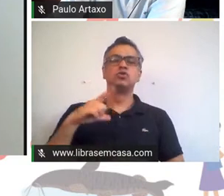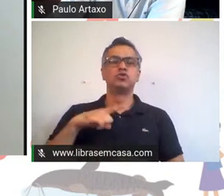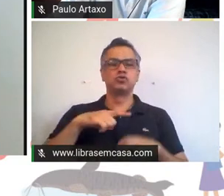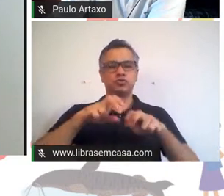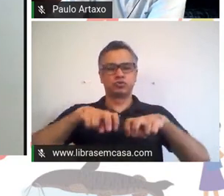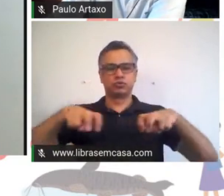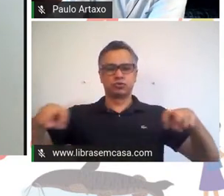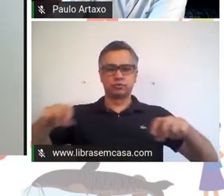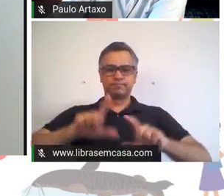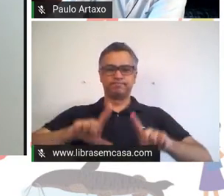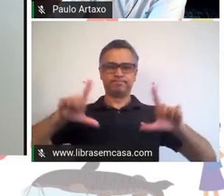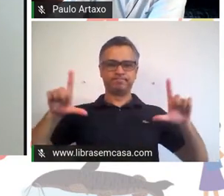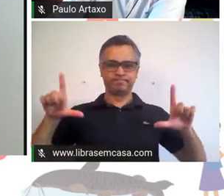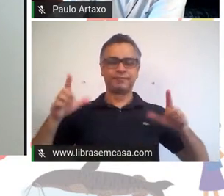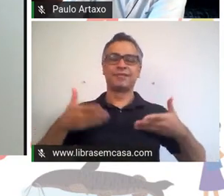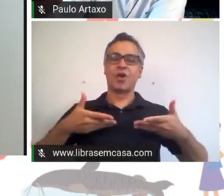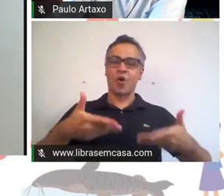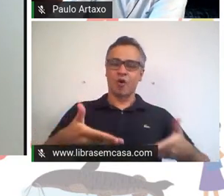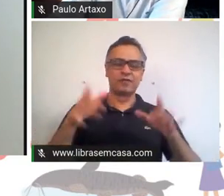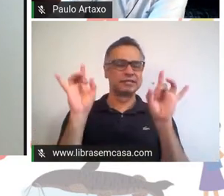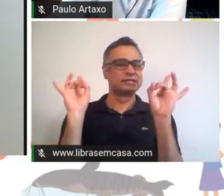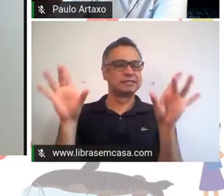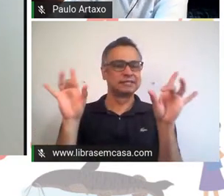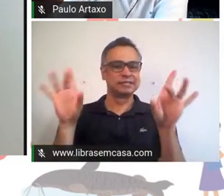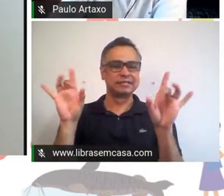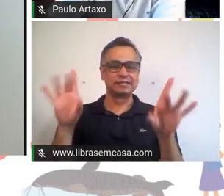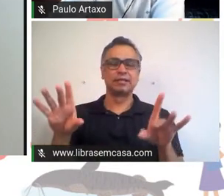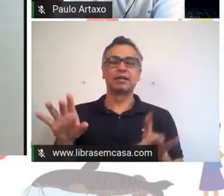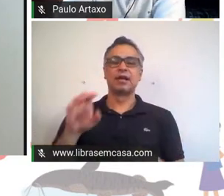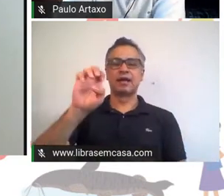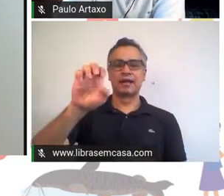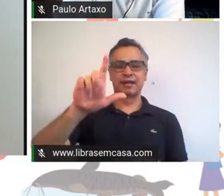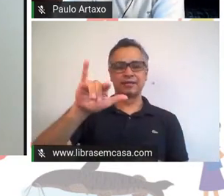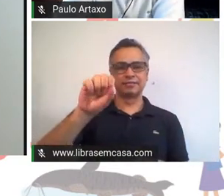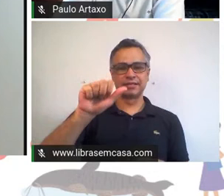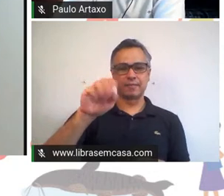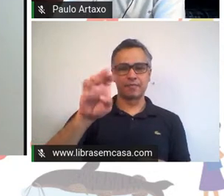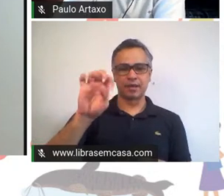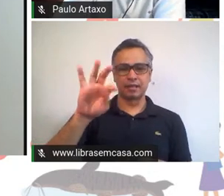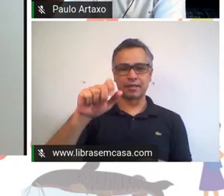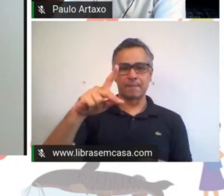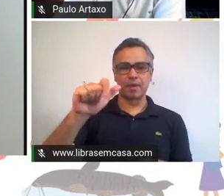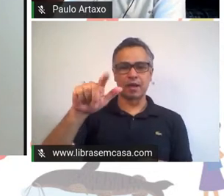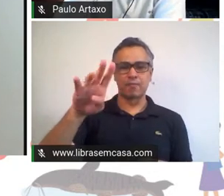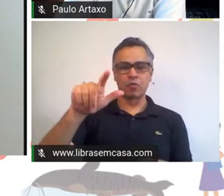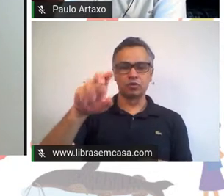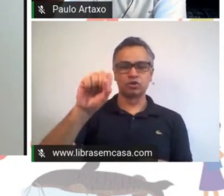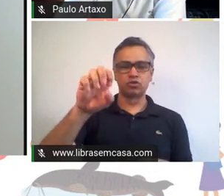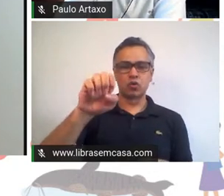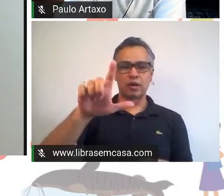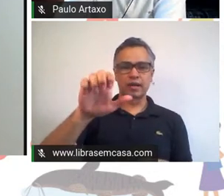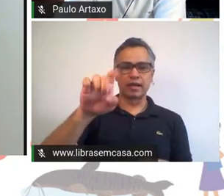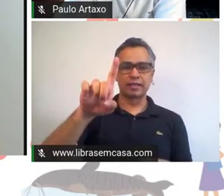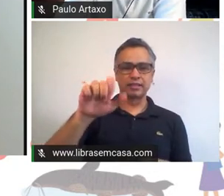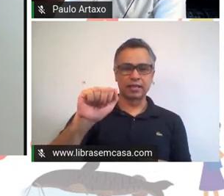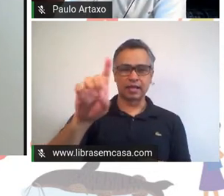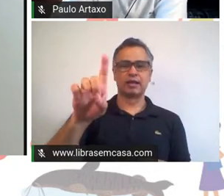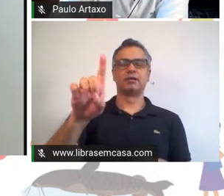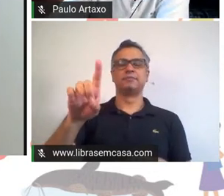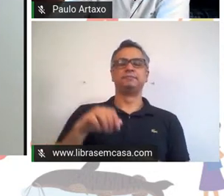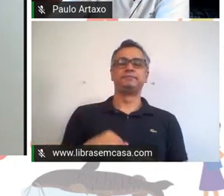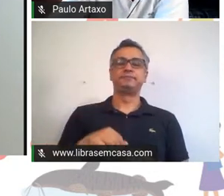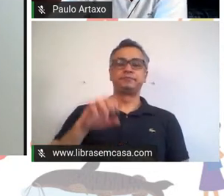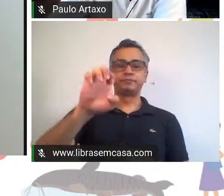mais do que especial para abordar esses temas. Então, a Elisabetta Recini, o Paulo Artacho e a Soledad Barruti. A Elisabetta